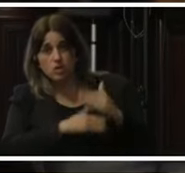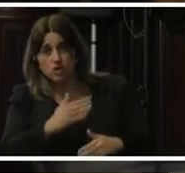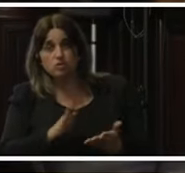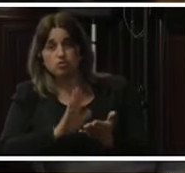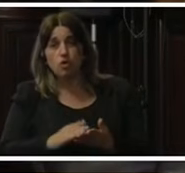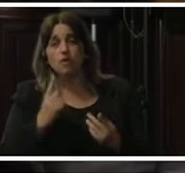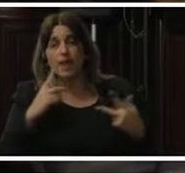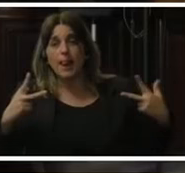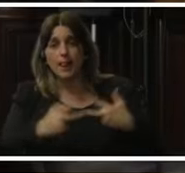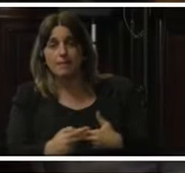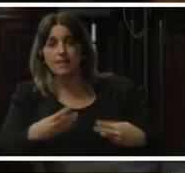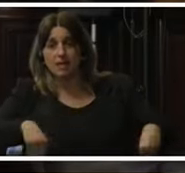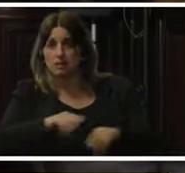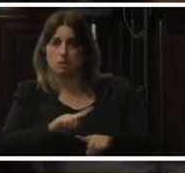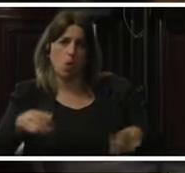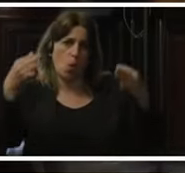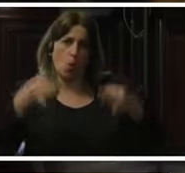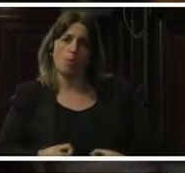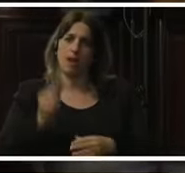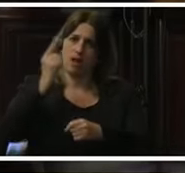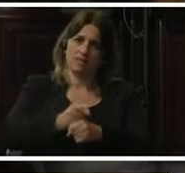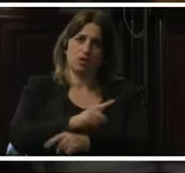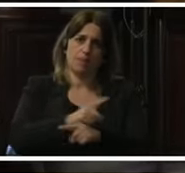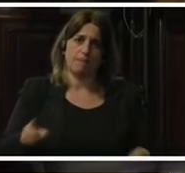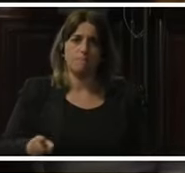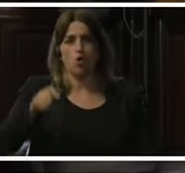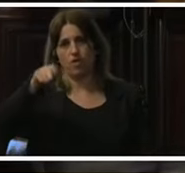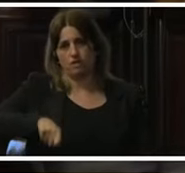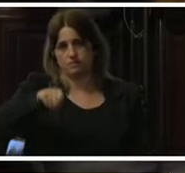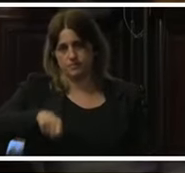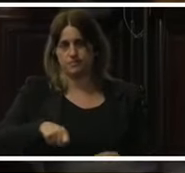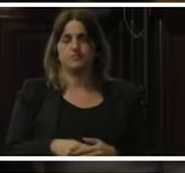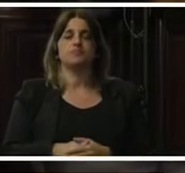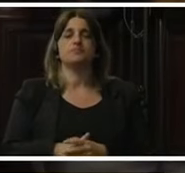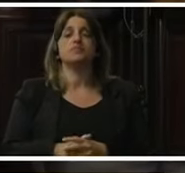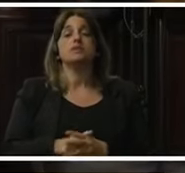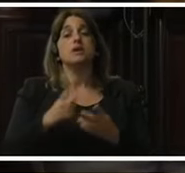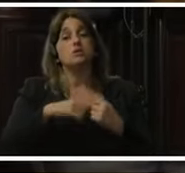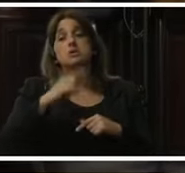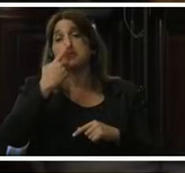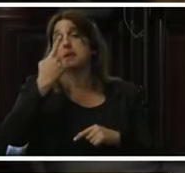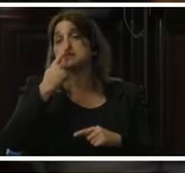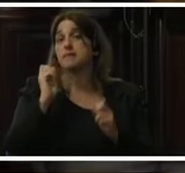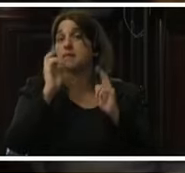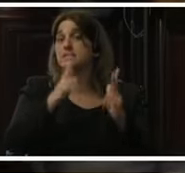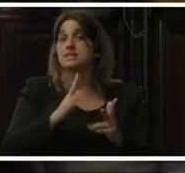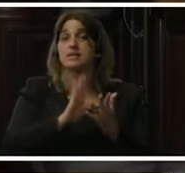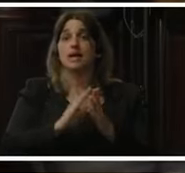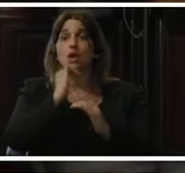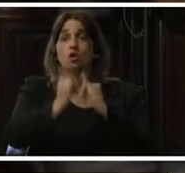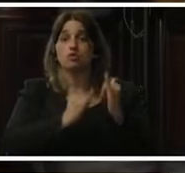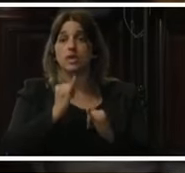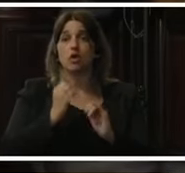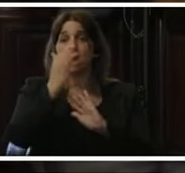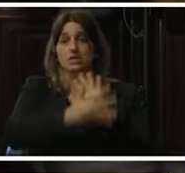às próprias decisões dessa corte como no caso uai é interessante ressaltar que o conselho nacional de justiça estabelece